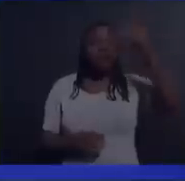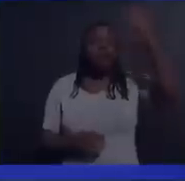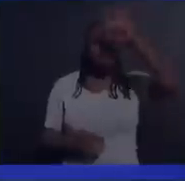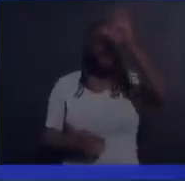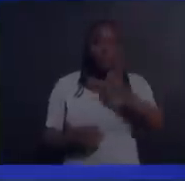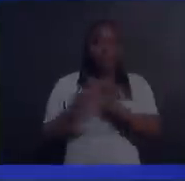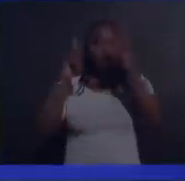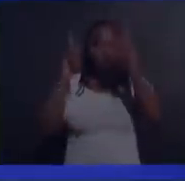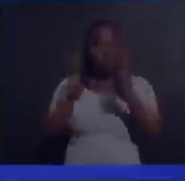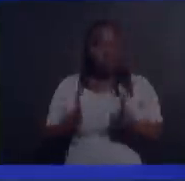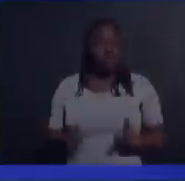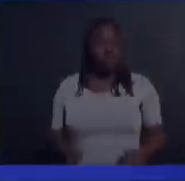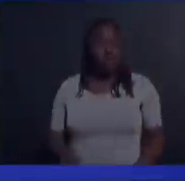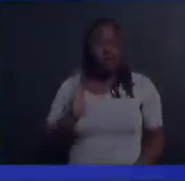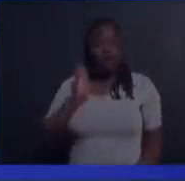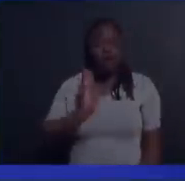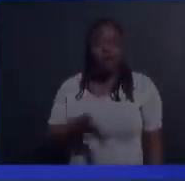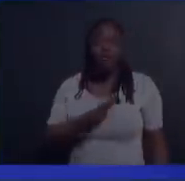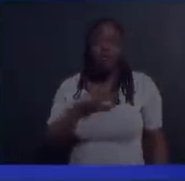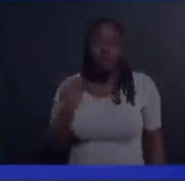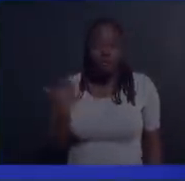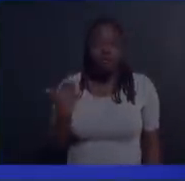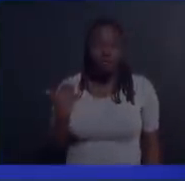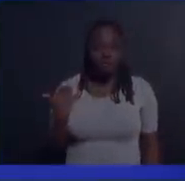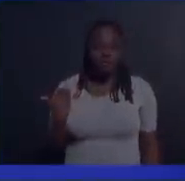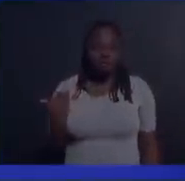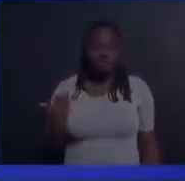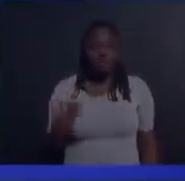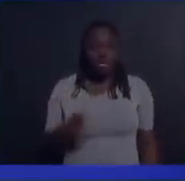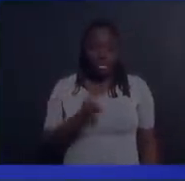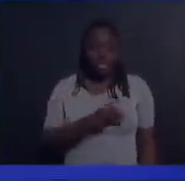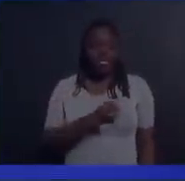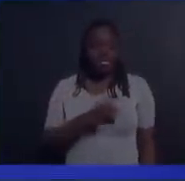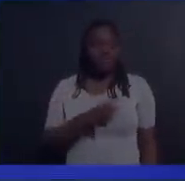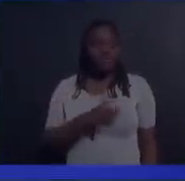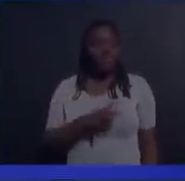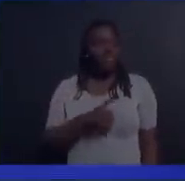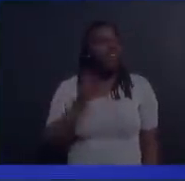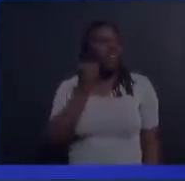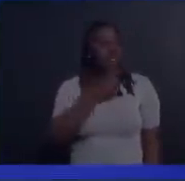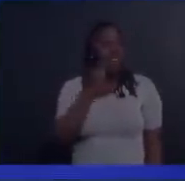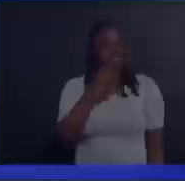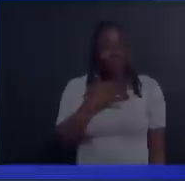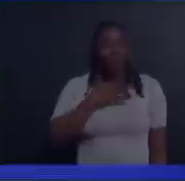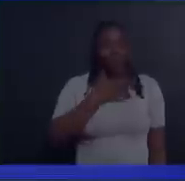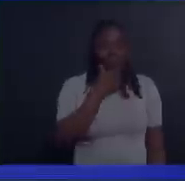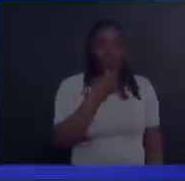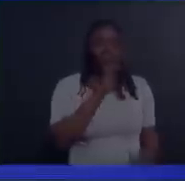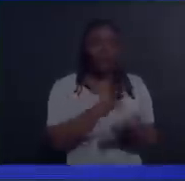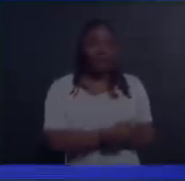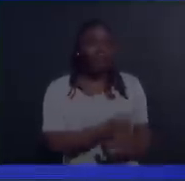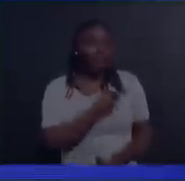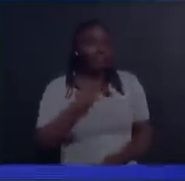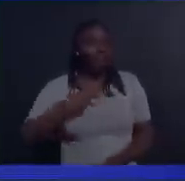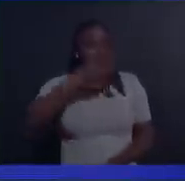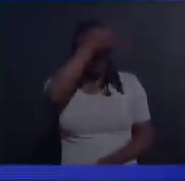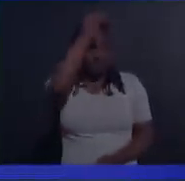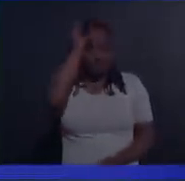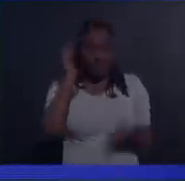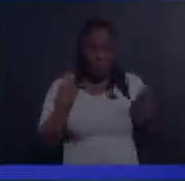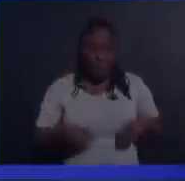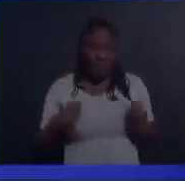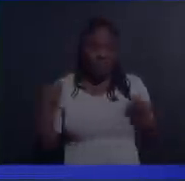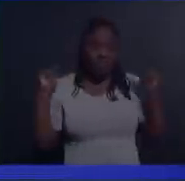de gente que já morreu. Gente, esse medo é muito engraçado. Meu marido, o pastor Lucinho, ele tinha que estar aqui